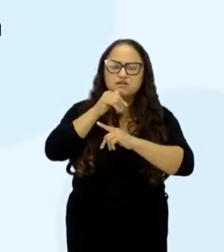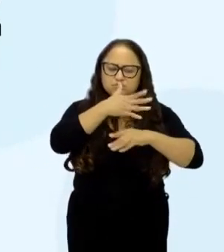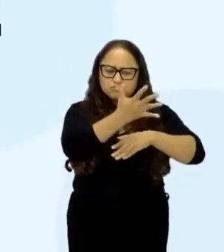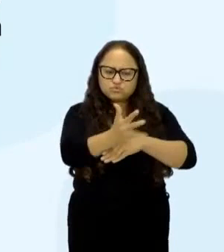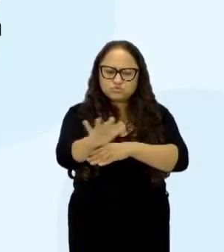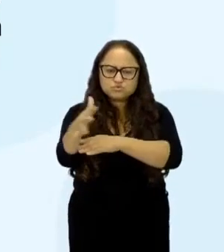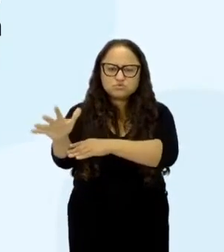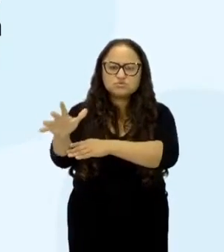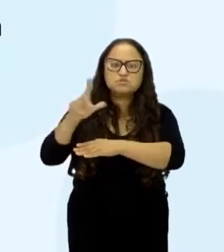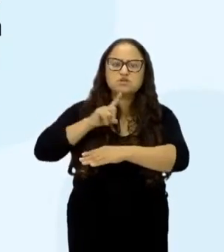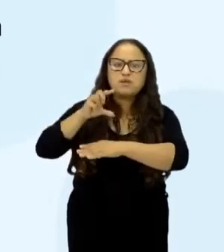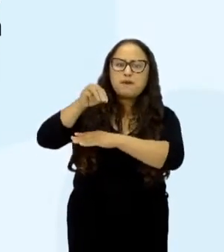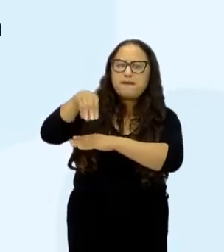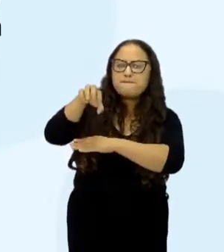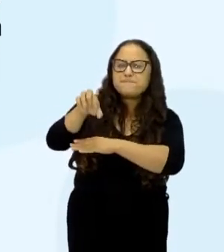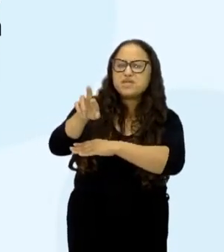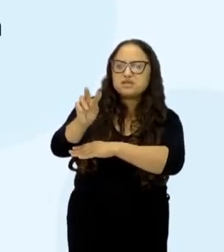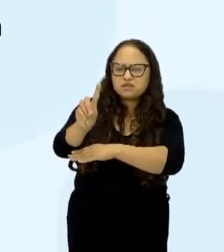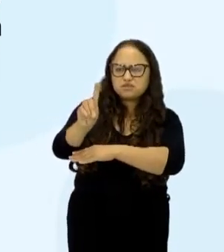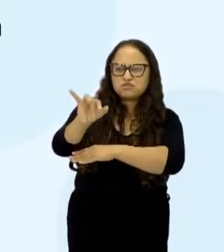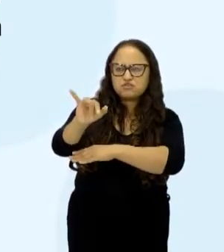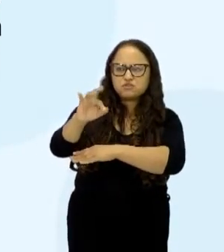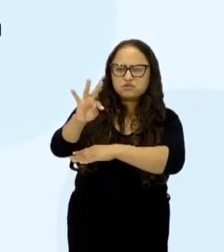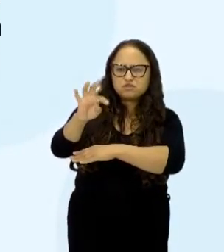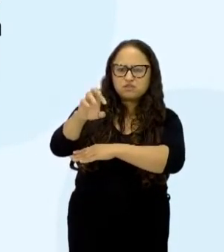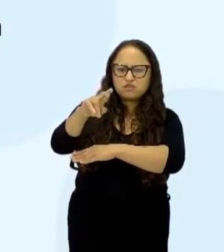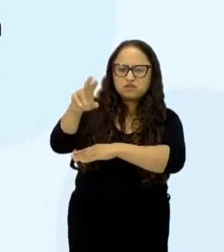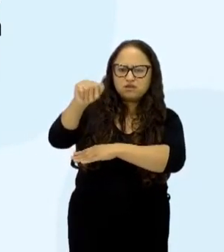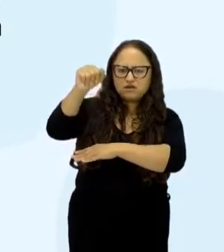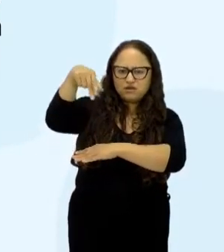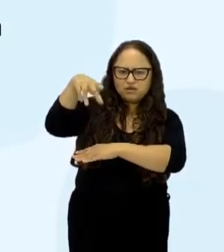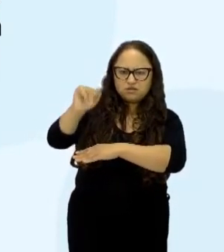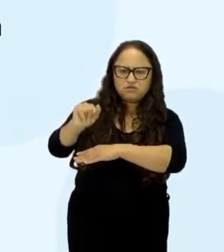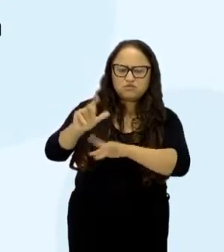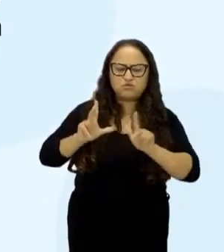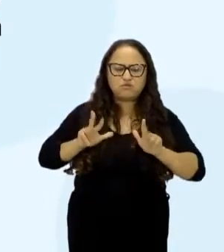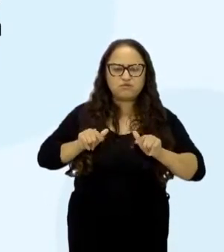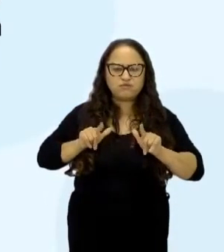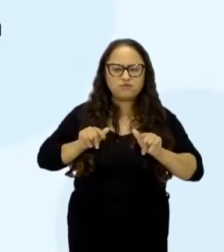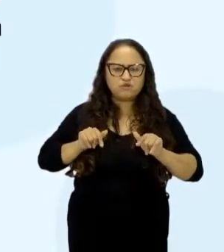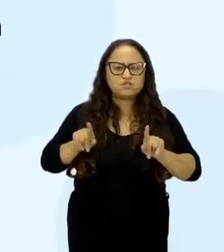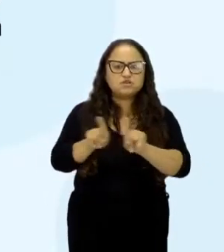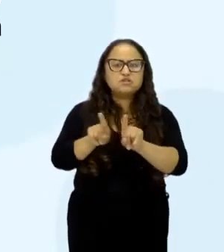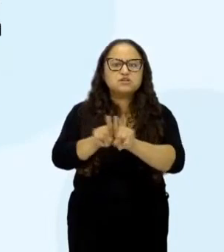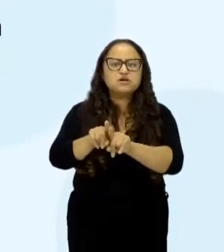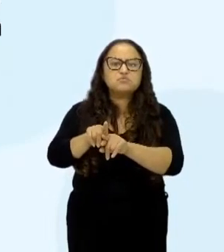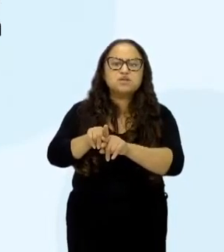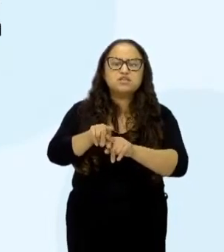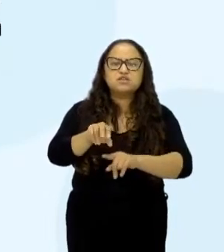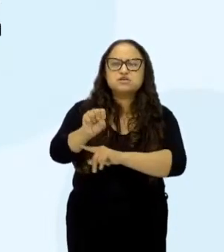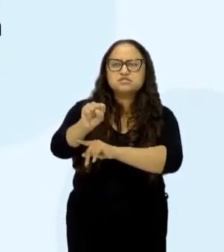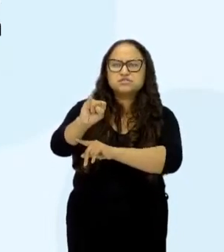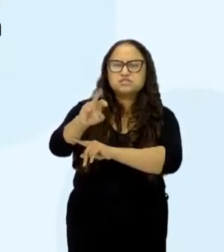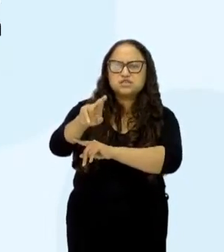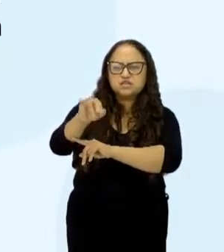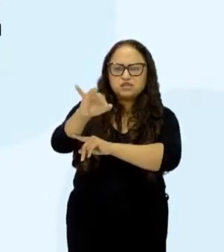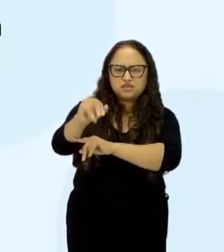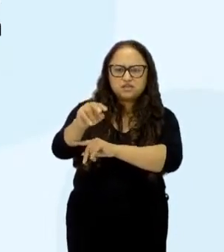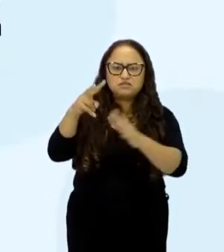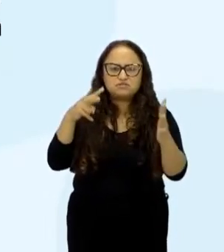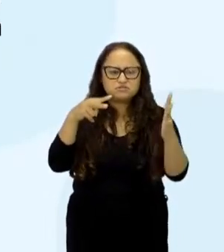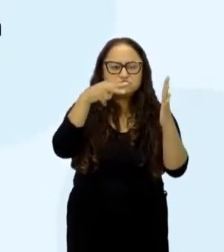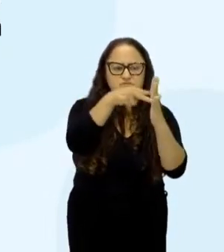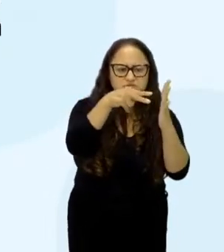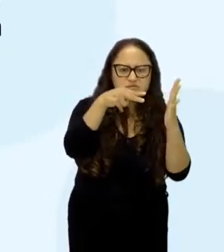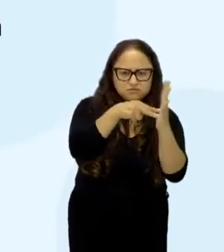the Mediterranean Sea near Turkey, Syria and Lebanon. Right?